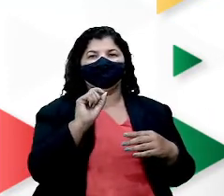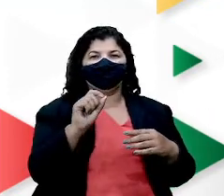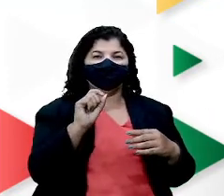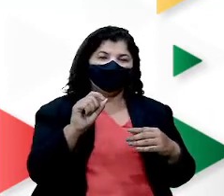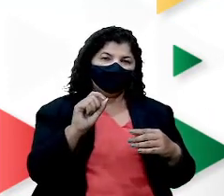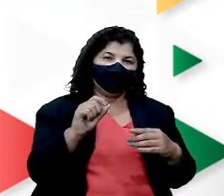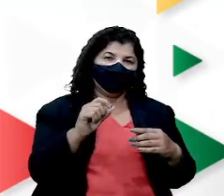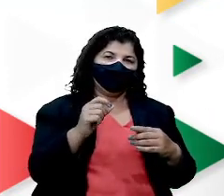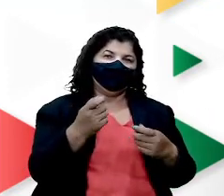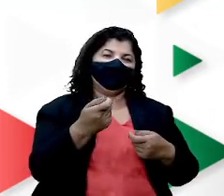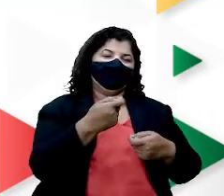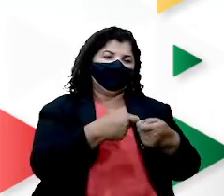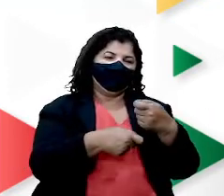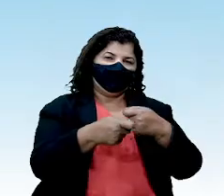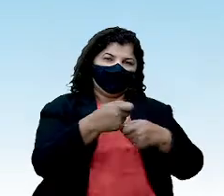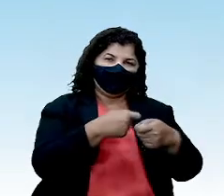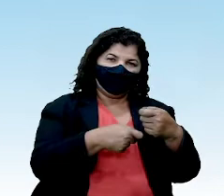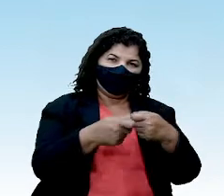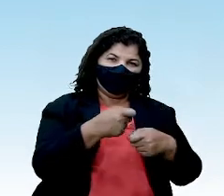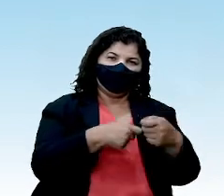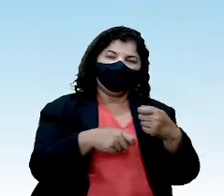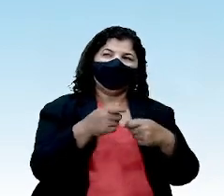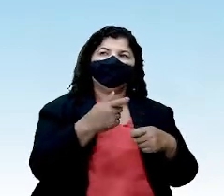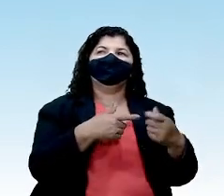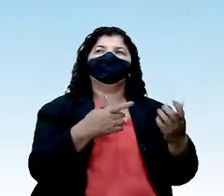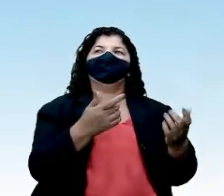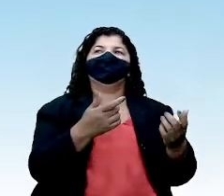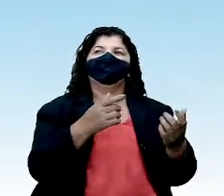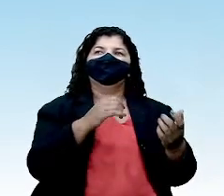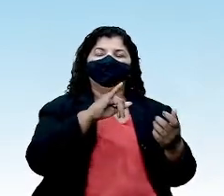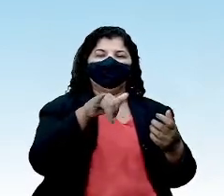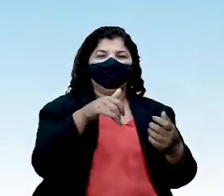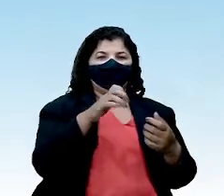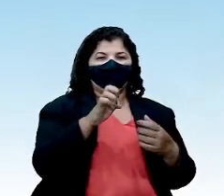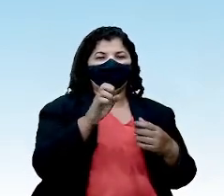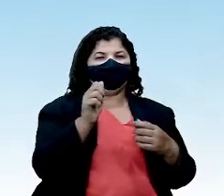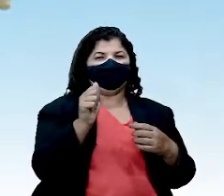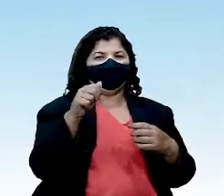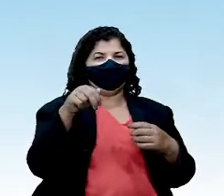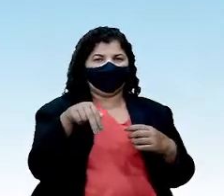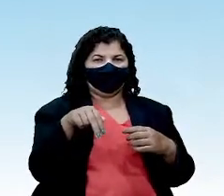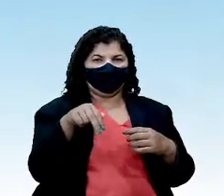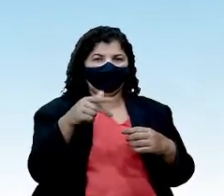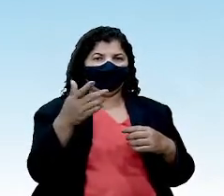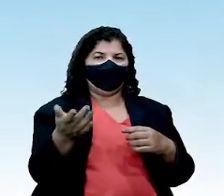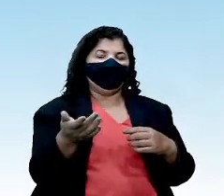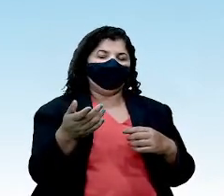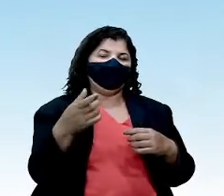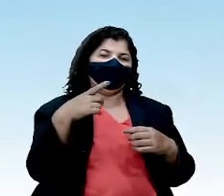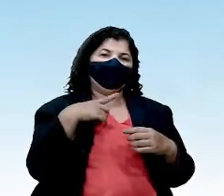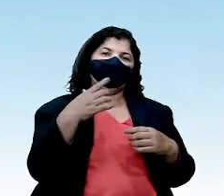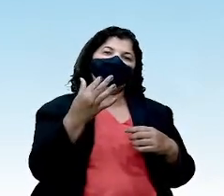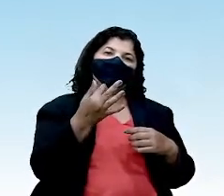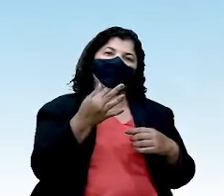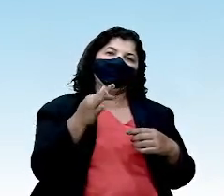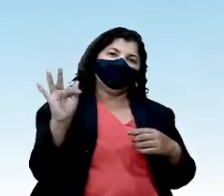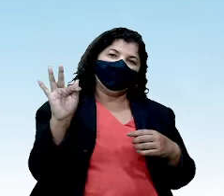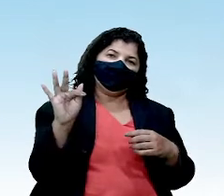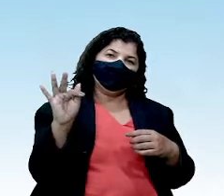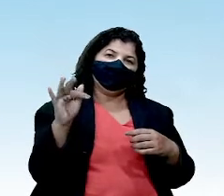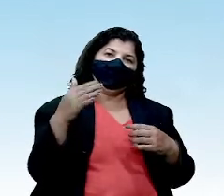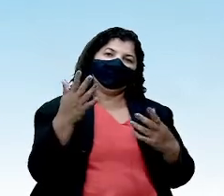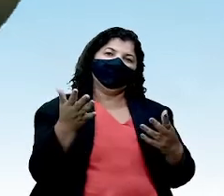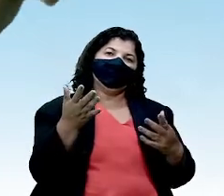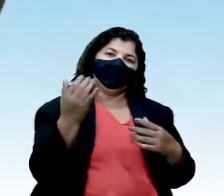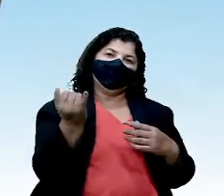né? O Jean Colbert. A gente está na França, né? Não é isso? A gente está na França, membro de uma importante